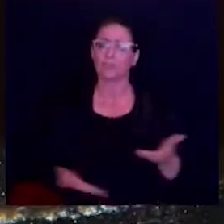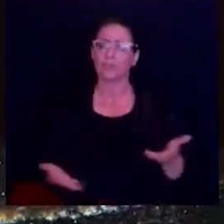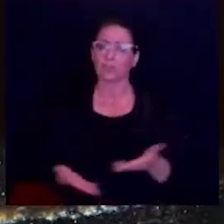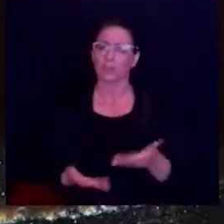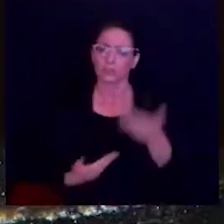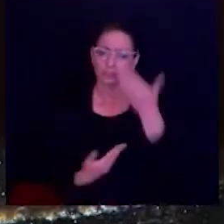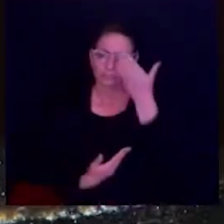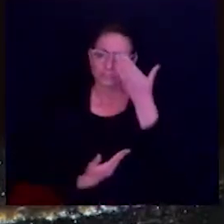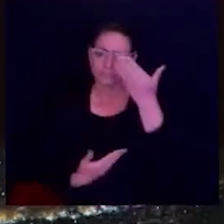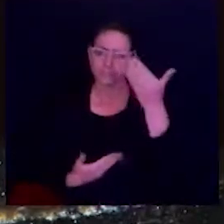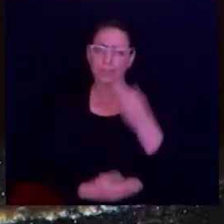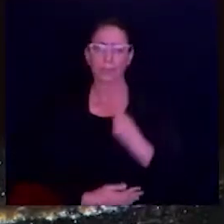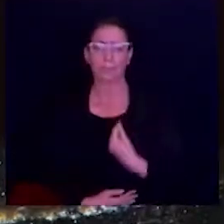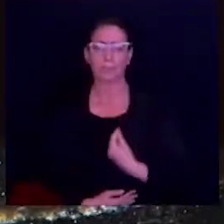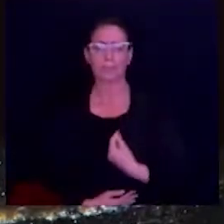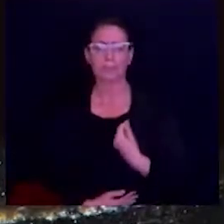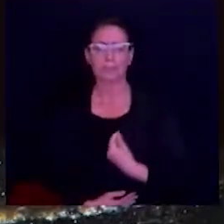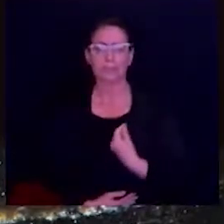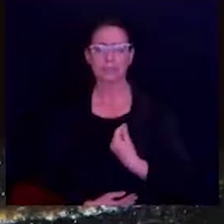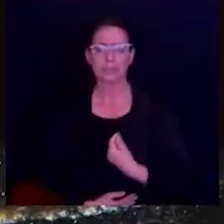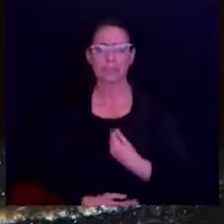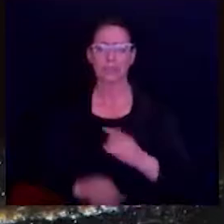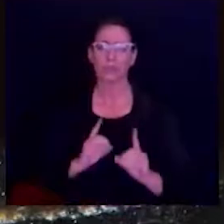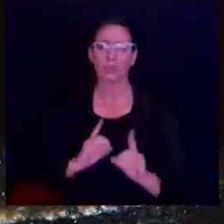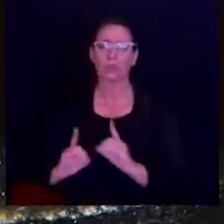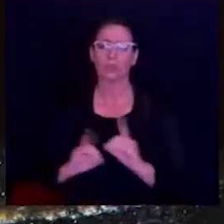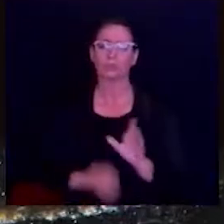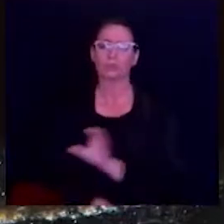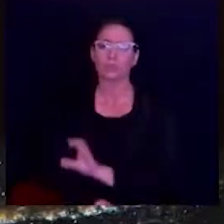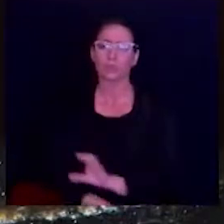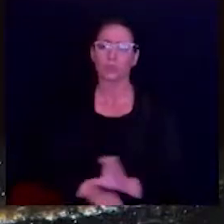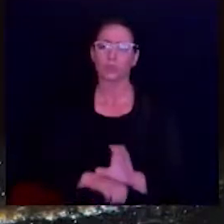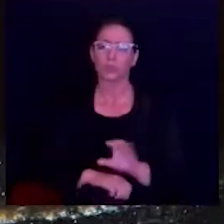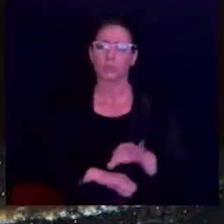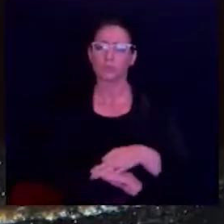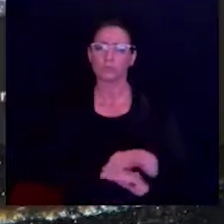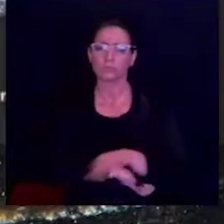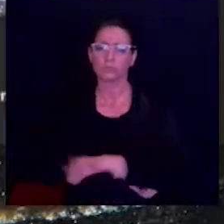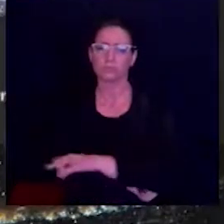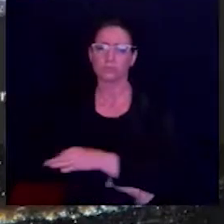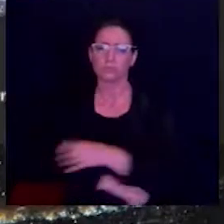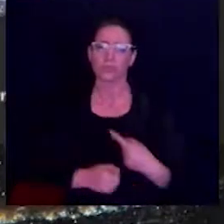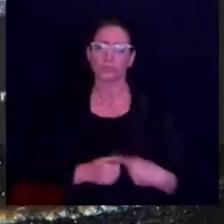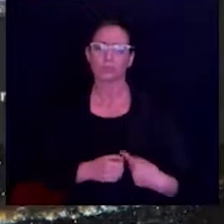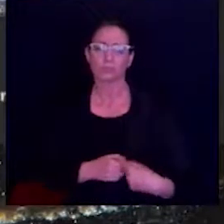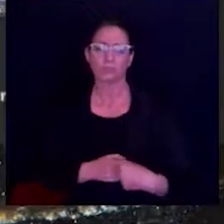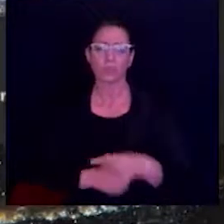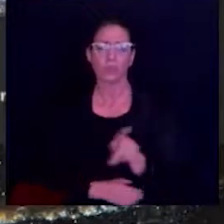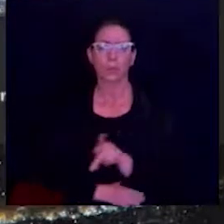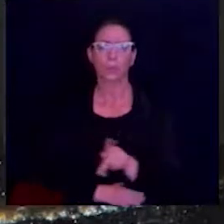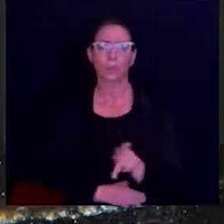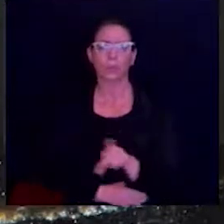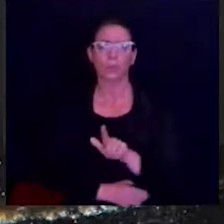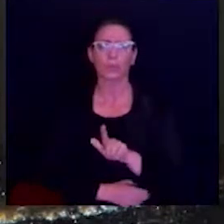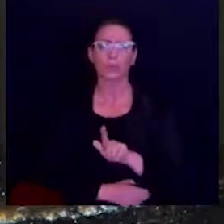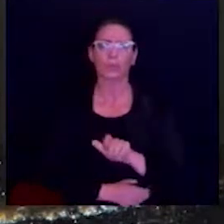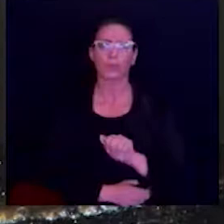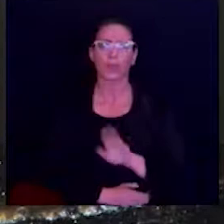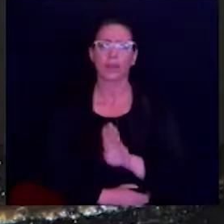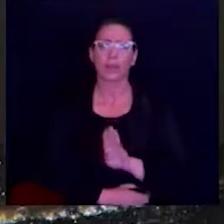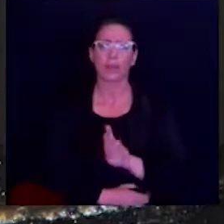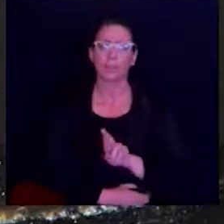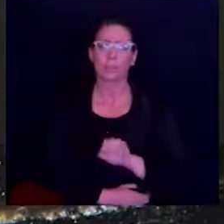Registramos e agradecemos a presença do coordenador do curso de Arquitetura e Urbanismo, professor Gabriel